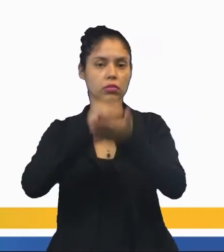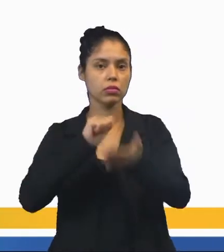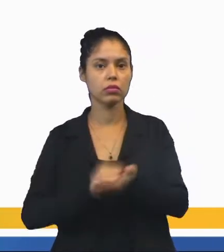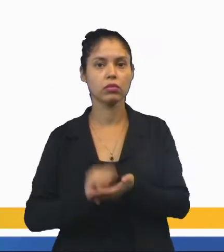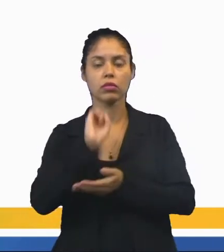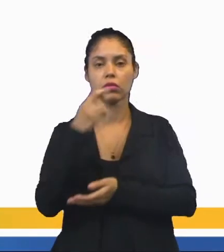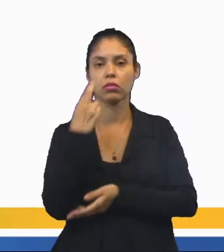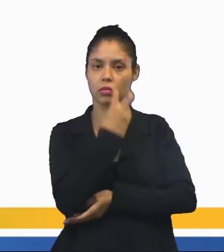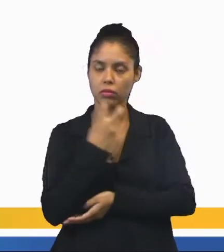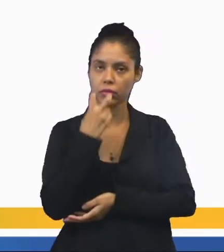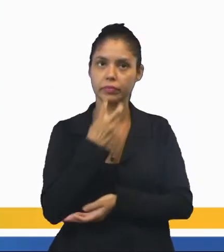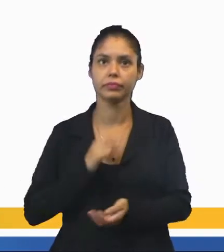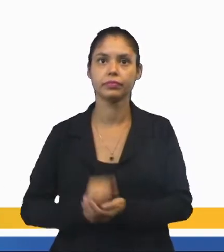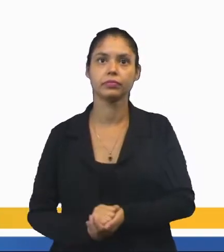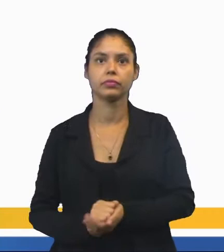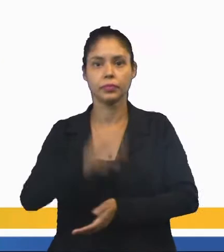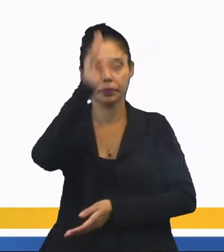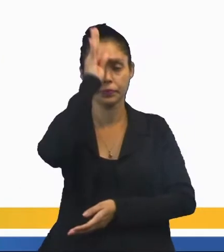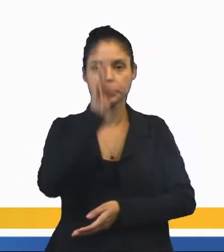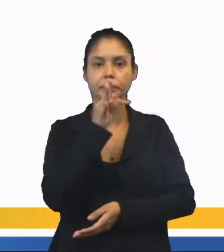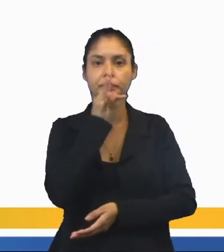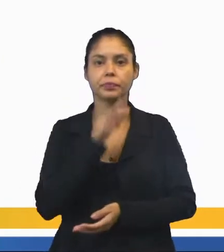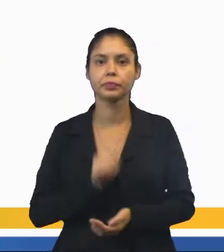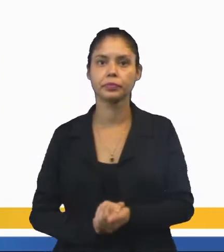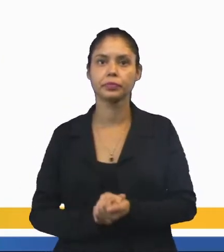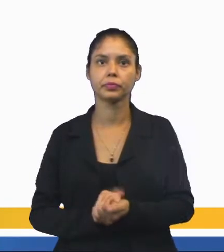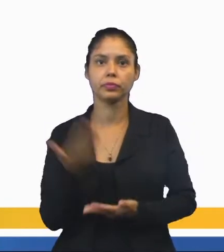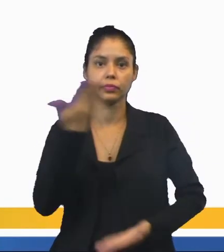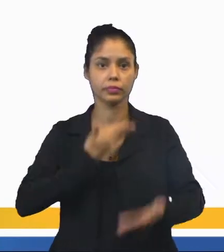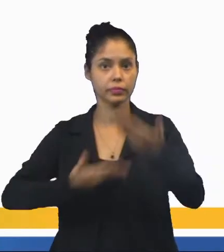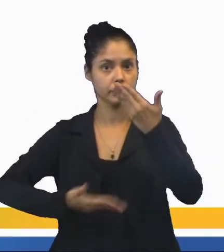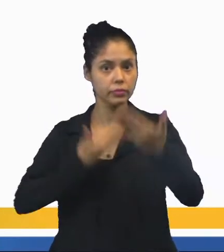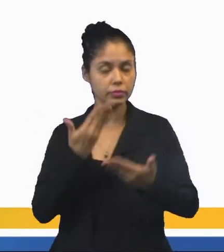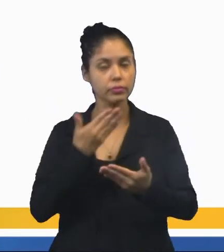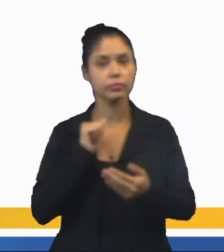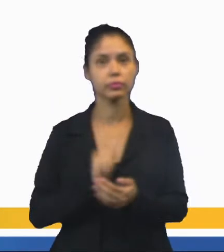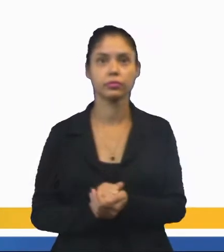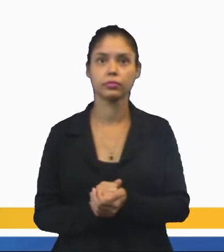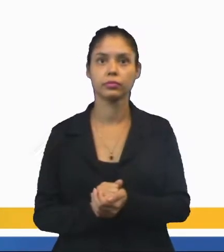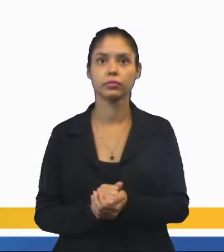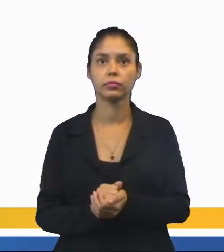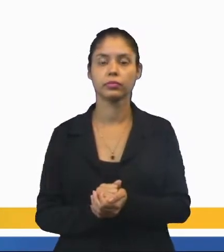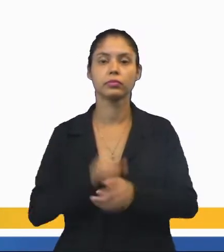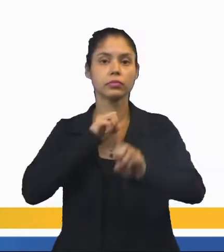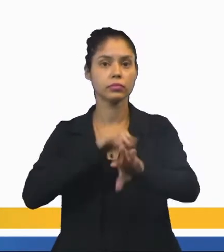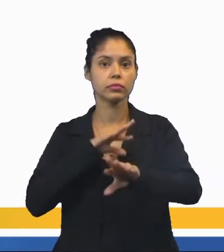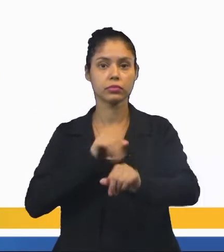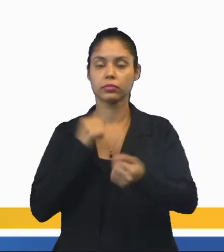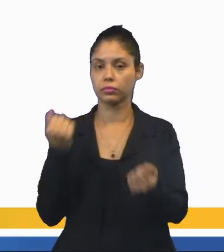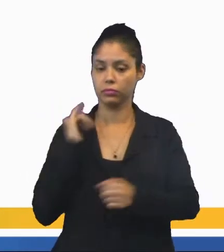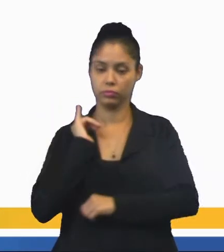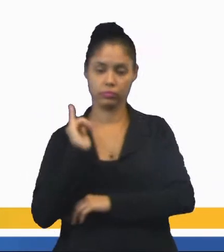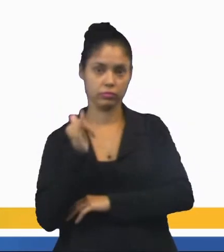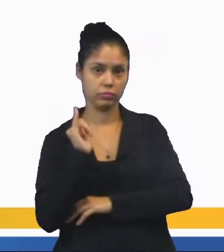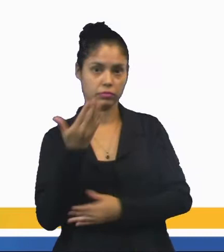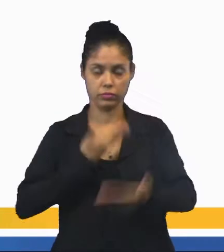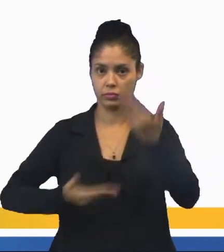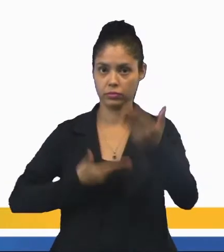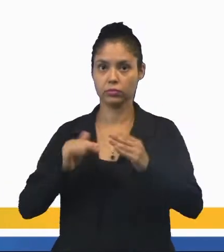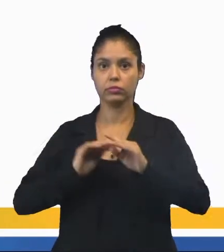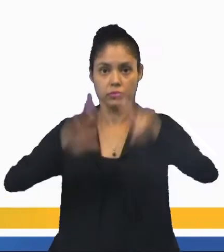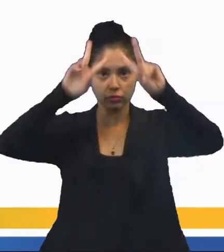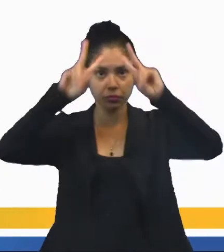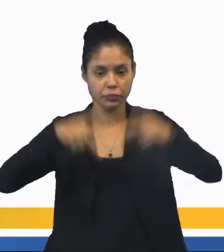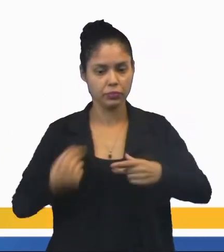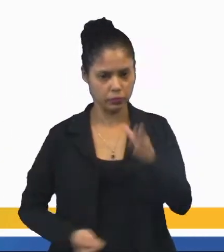ou orais, tradições, elas se relacionam, essas narrativas, essas tradições estão relacionadas à humanidade, à